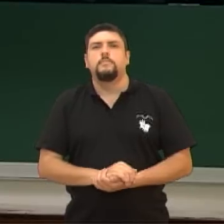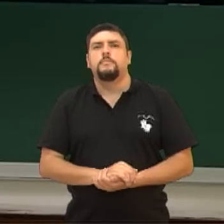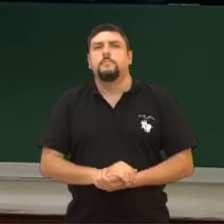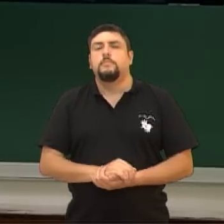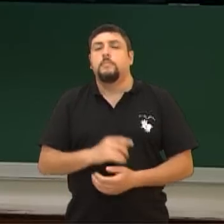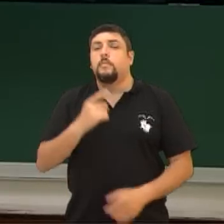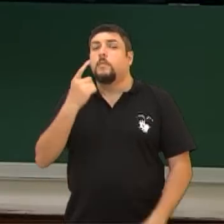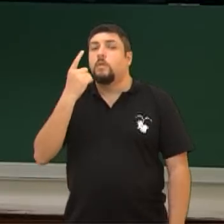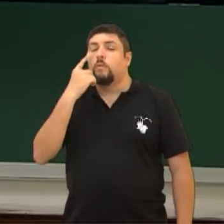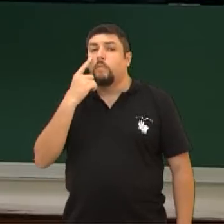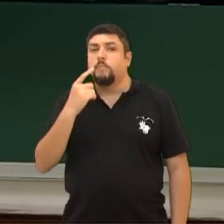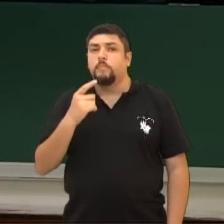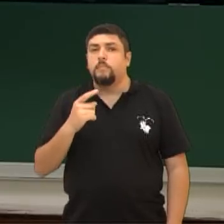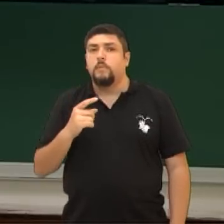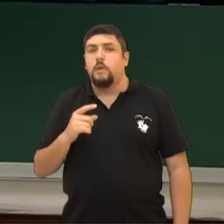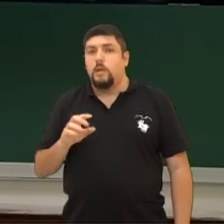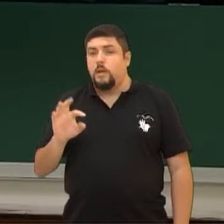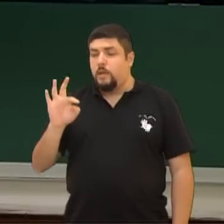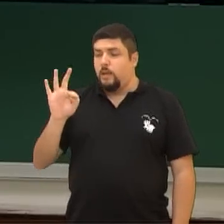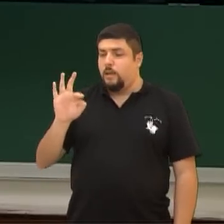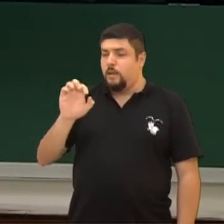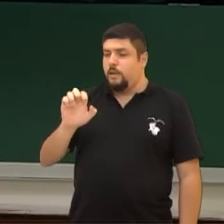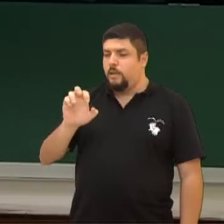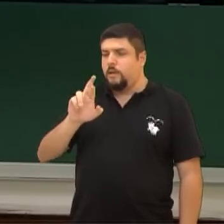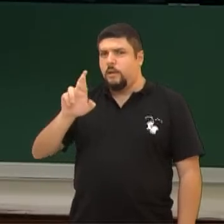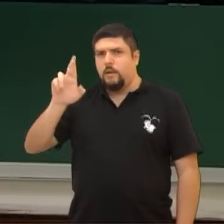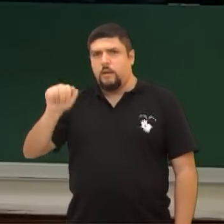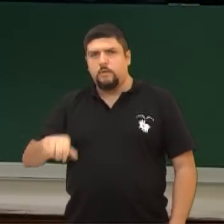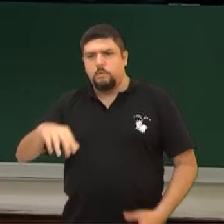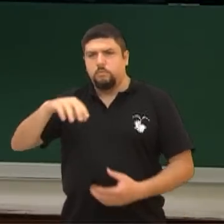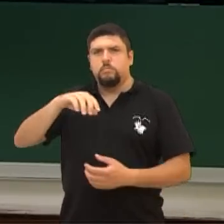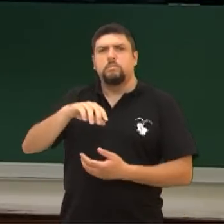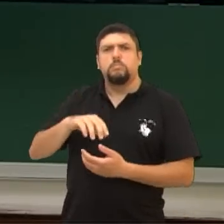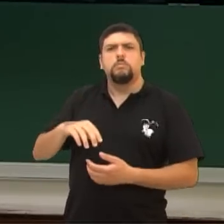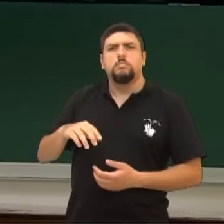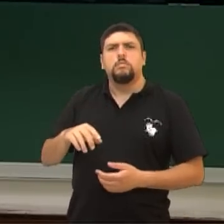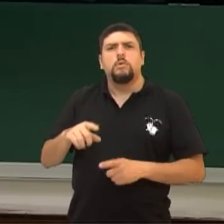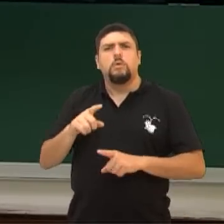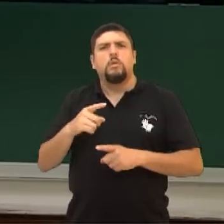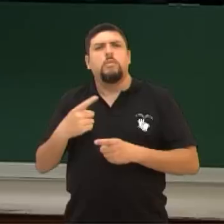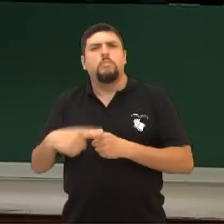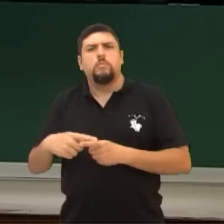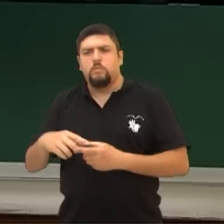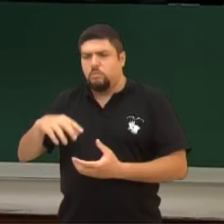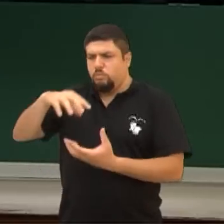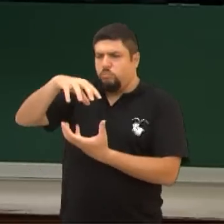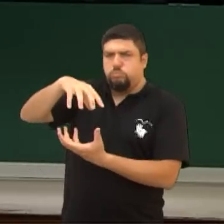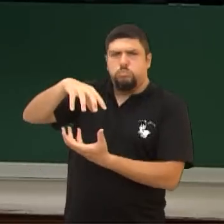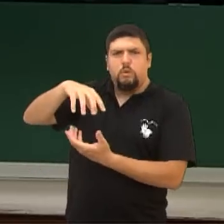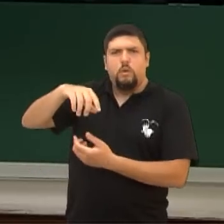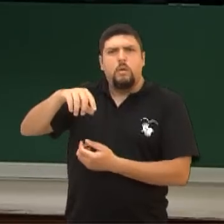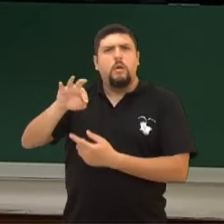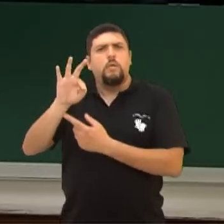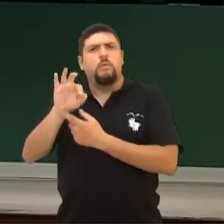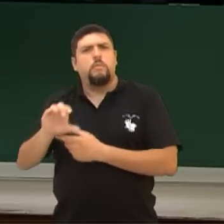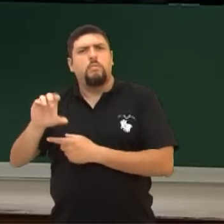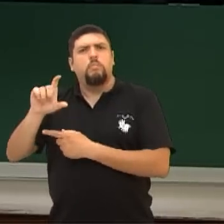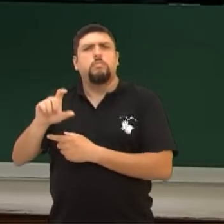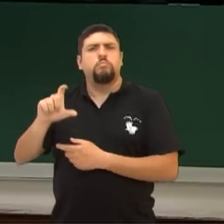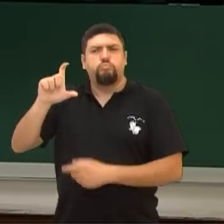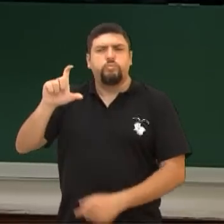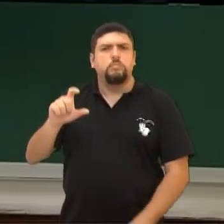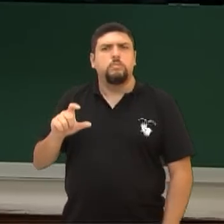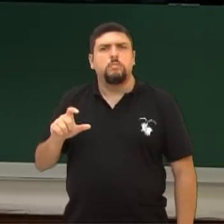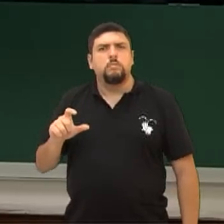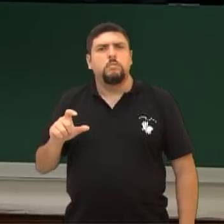atenção para a palavra terra com letra maiúscula. Você sabe por quê que a palavra terra está com letra maiúscula, sem